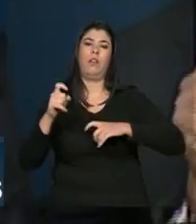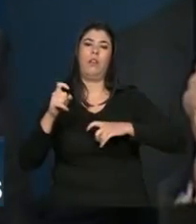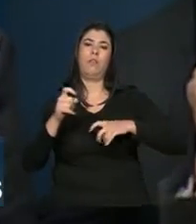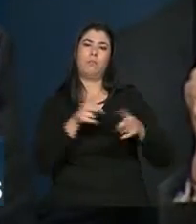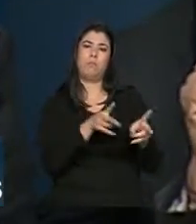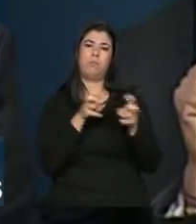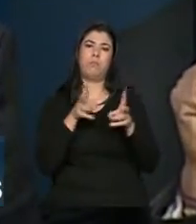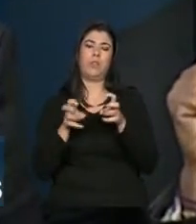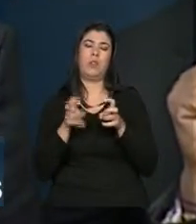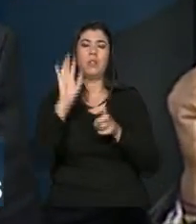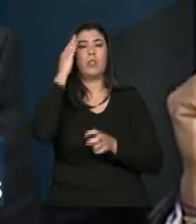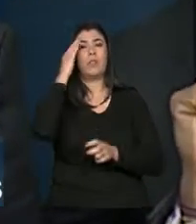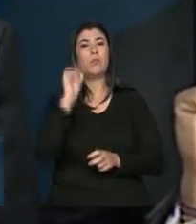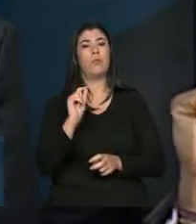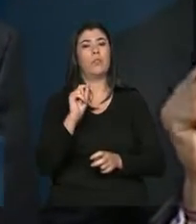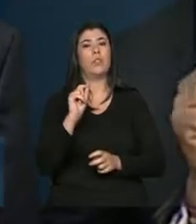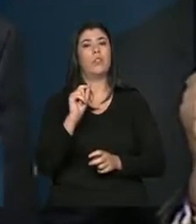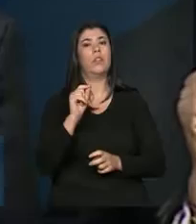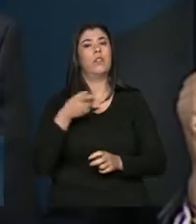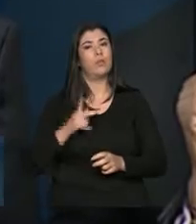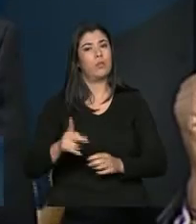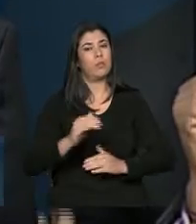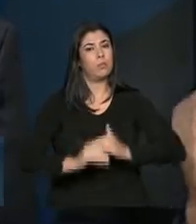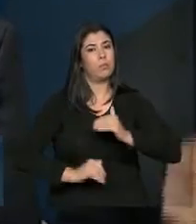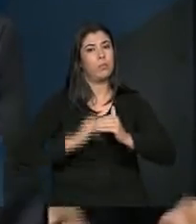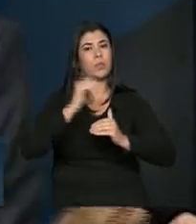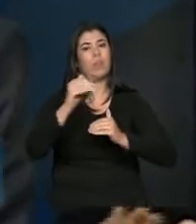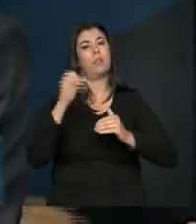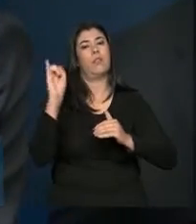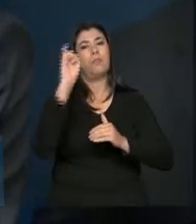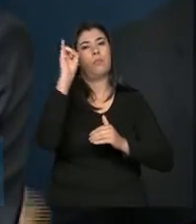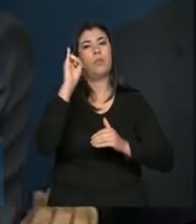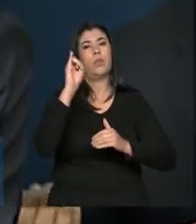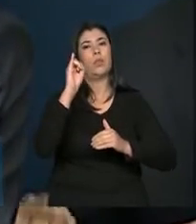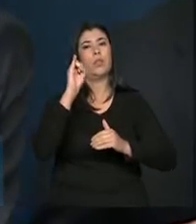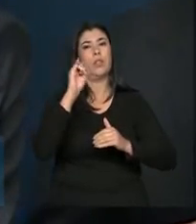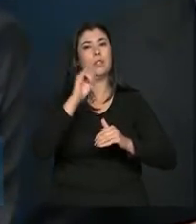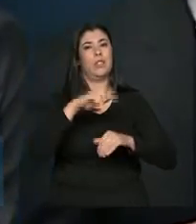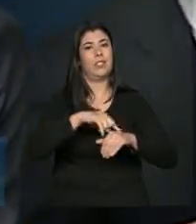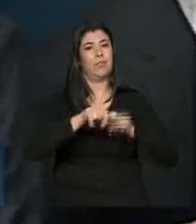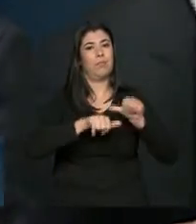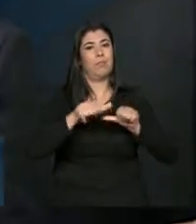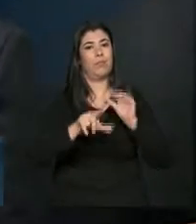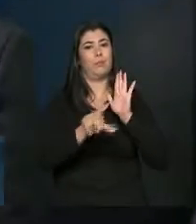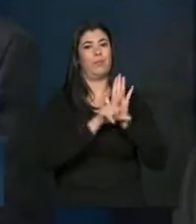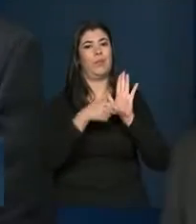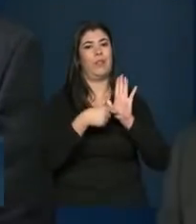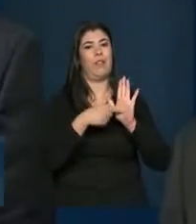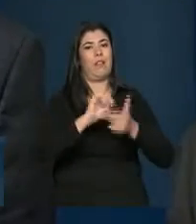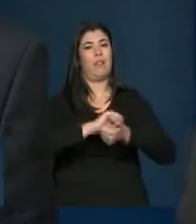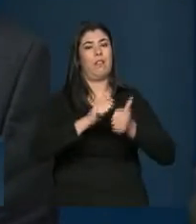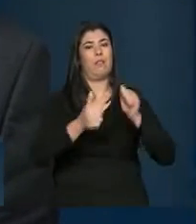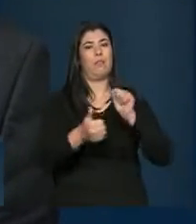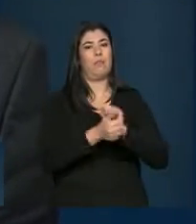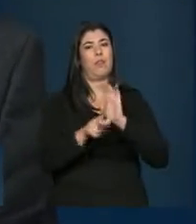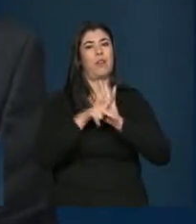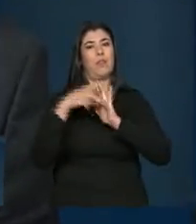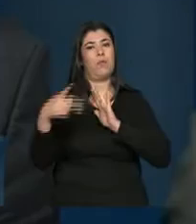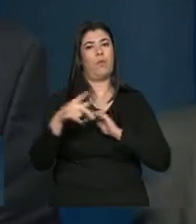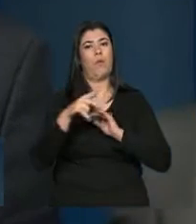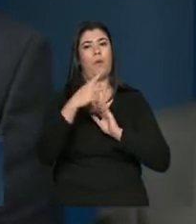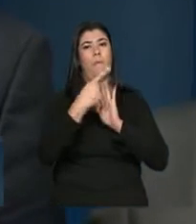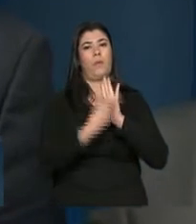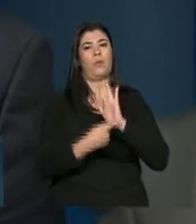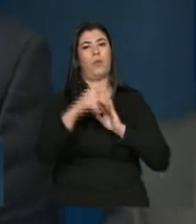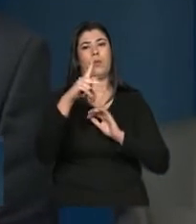nós entendemos que o próximo desafio é especializar nossa legislação e adequá-la ao protocolo de Palermo,